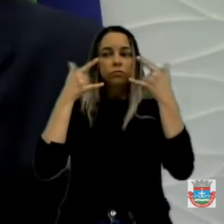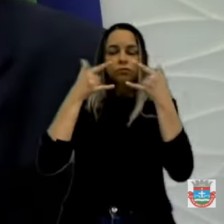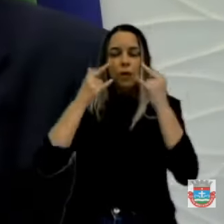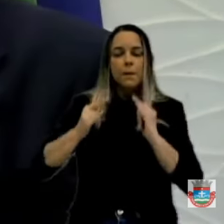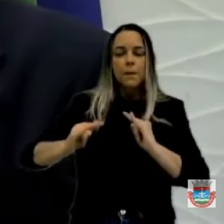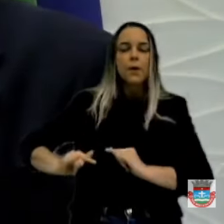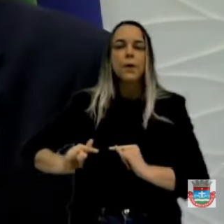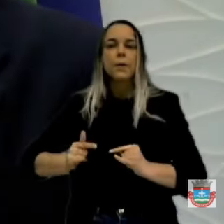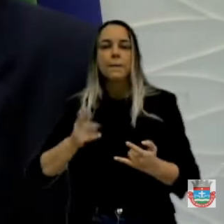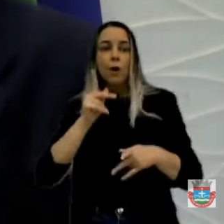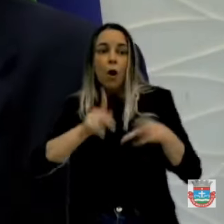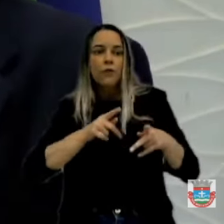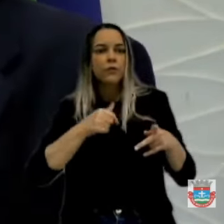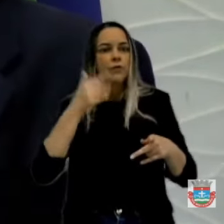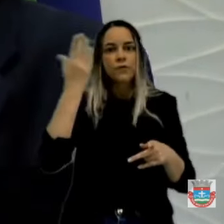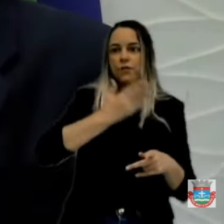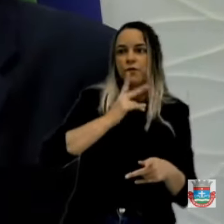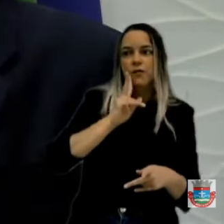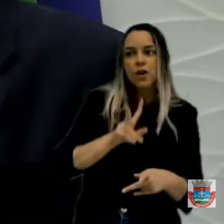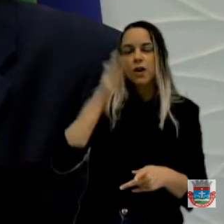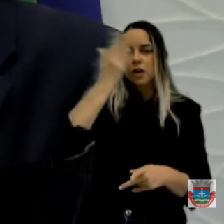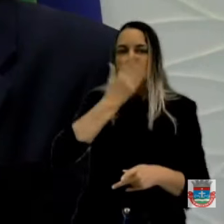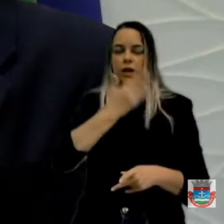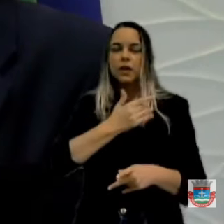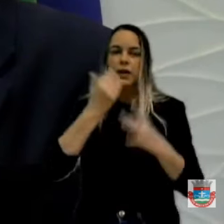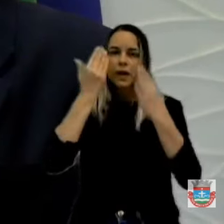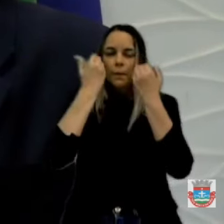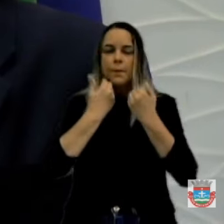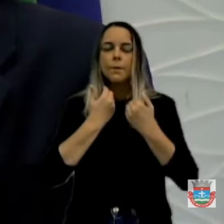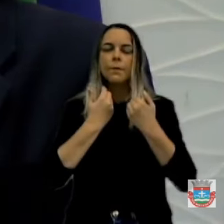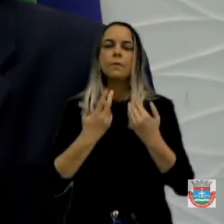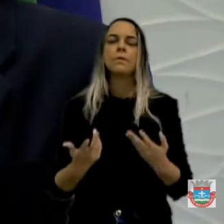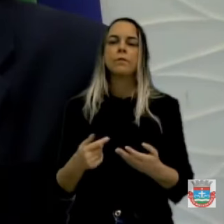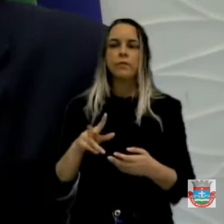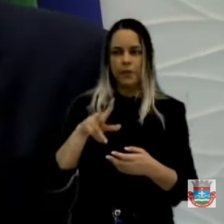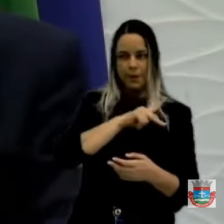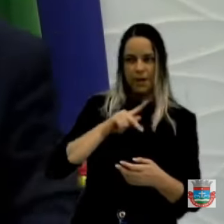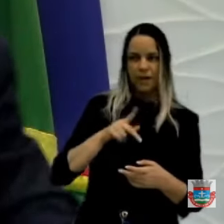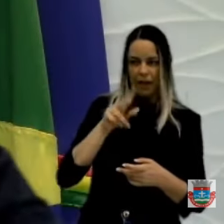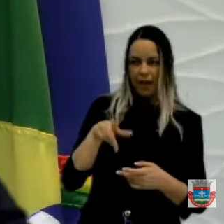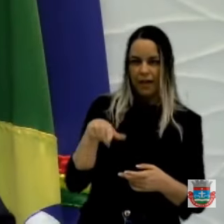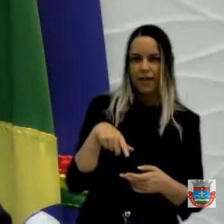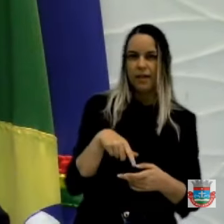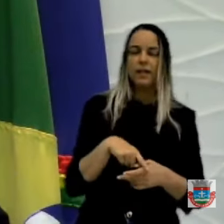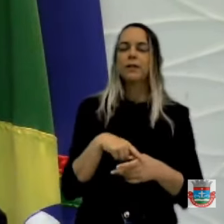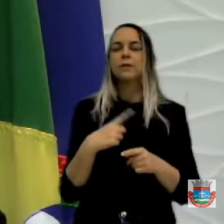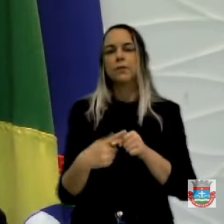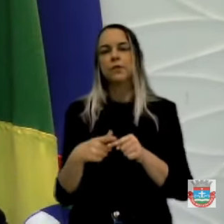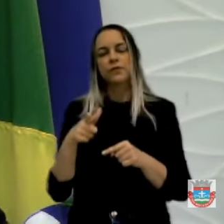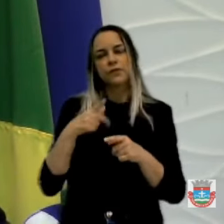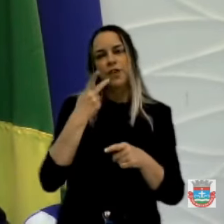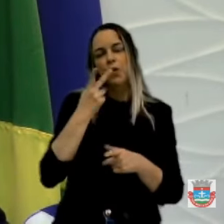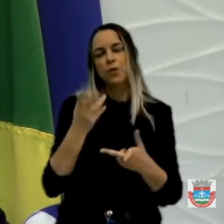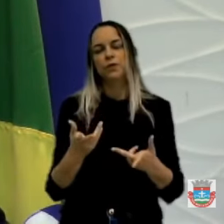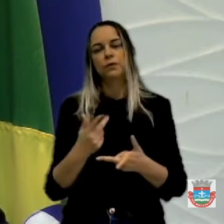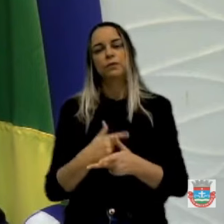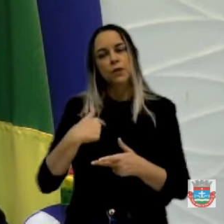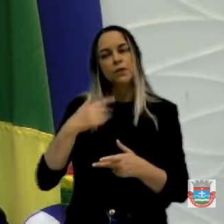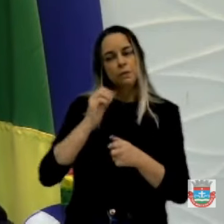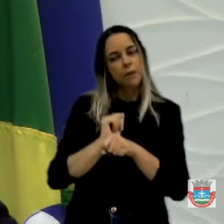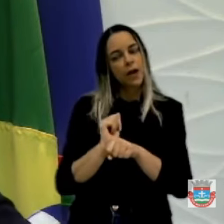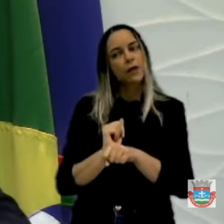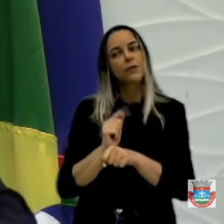para o povo não ver sua cara lisa, senhor presidente? Foi? Por que Vossa Excelência não falou? Eu espero que o senhor respeite